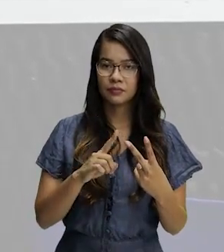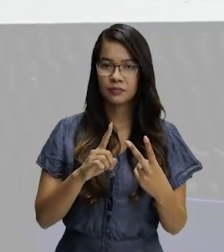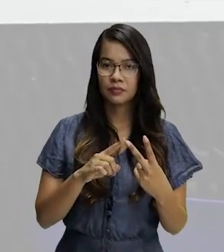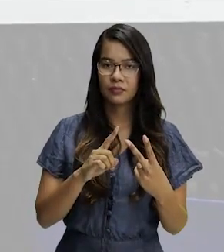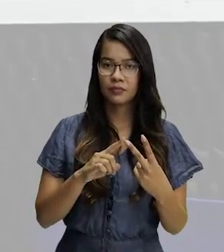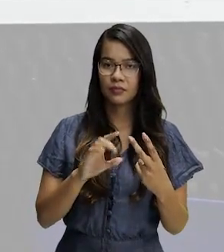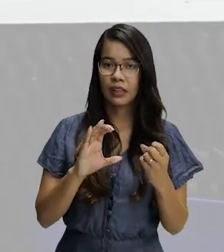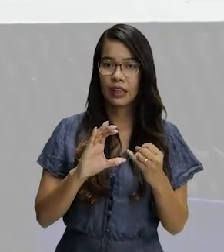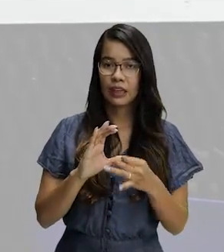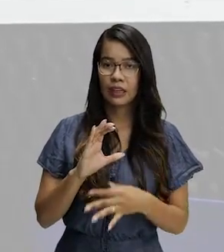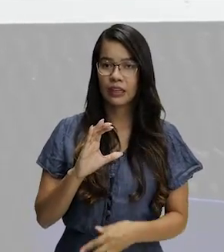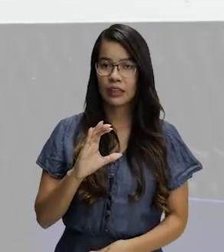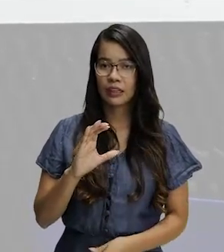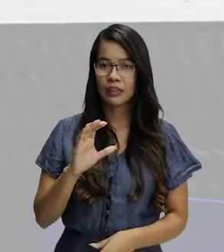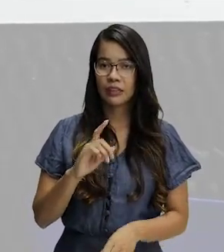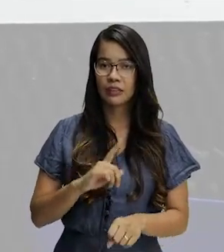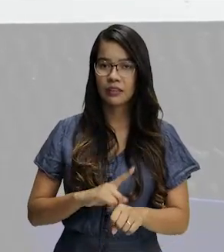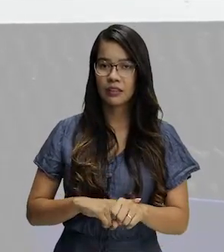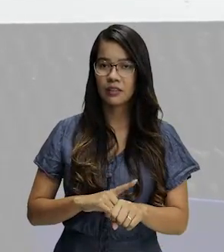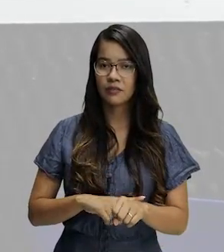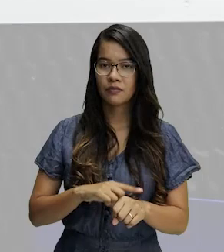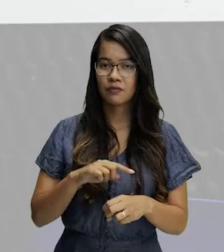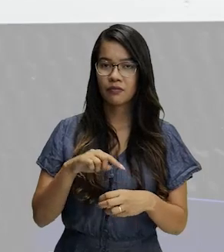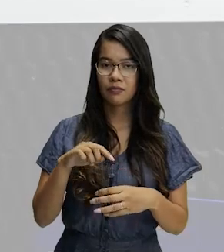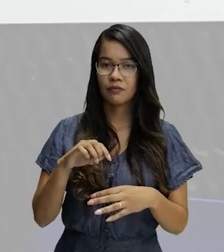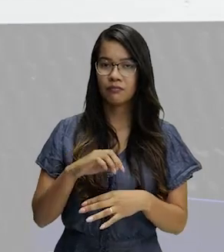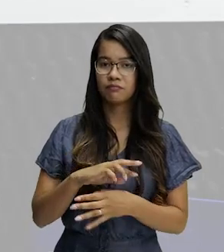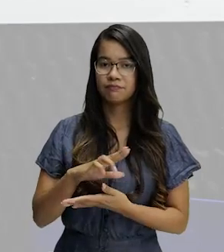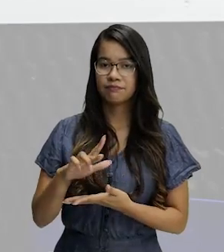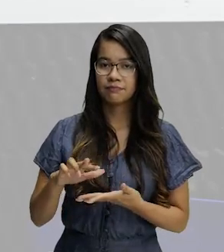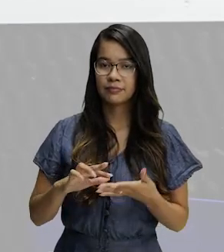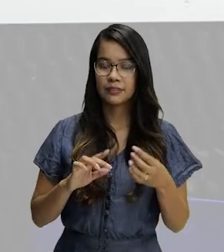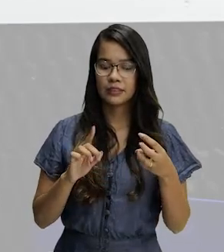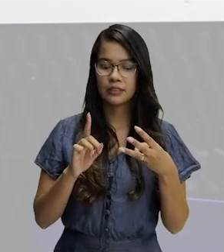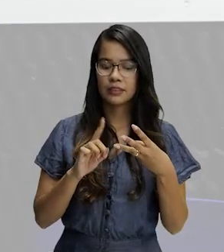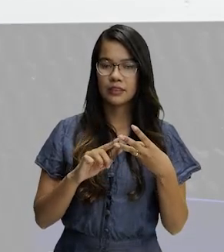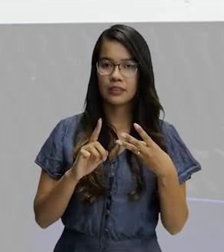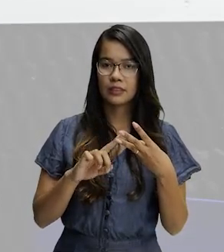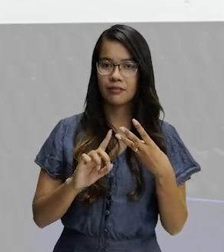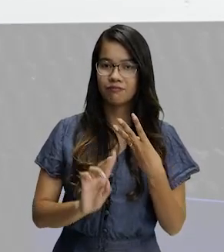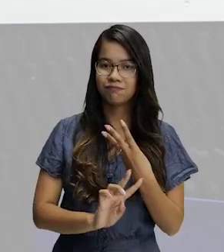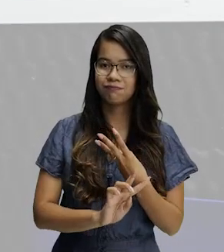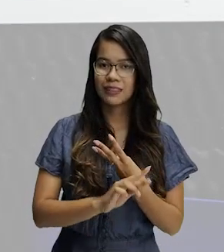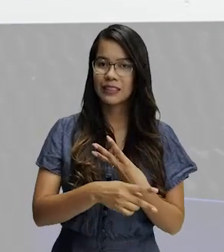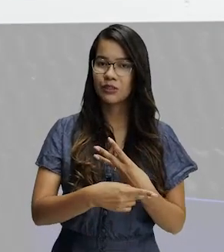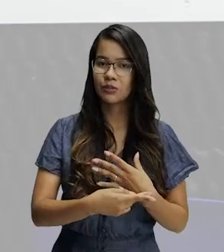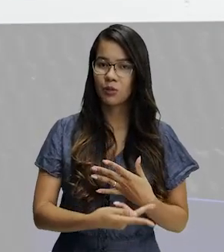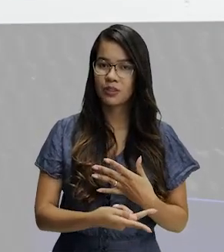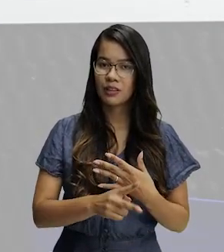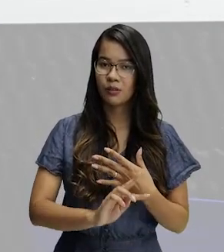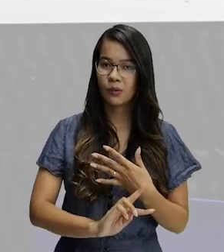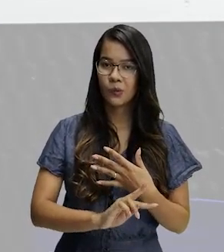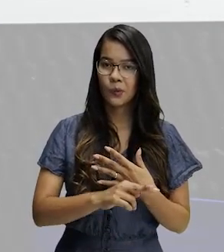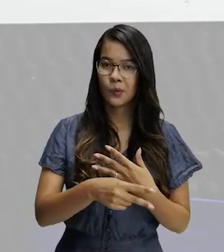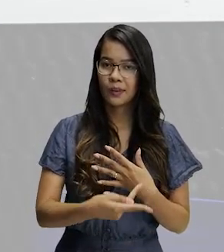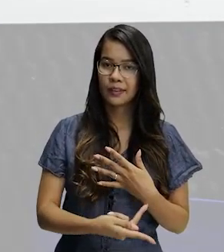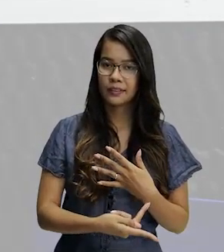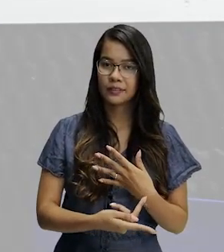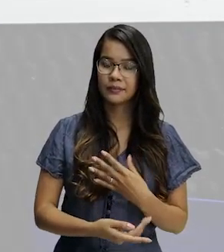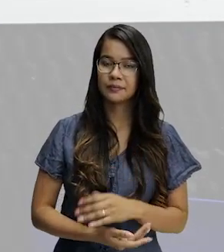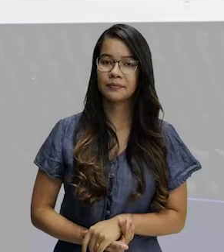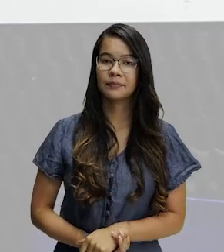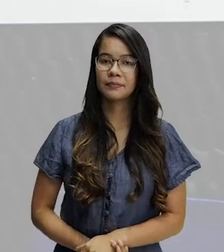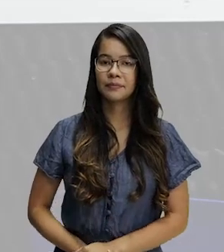as características das fases dessa guerra e os efeitos, ou os resultados, ou que alguns consideram